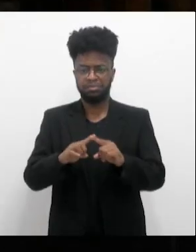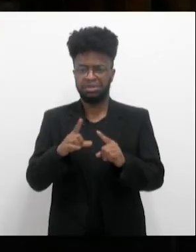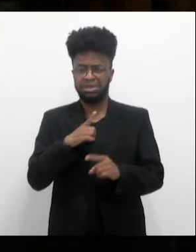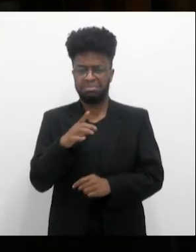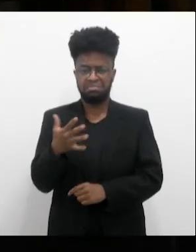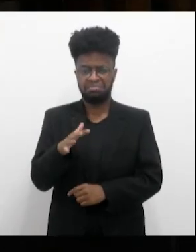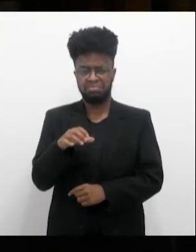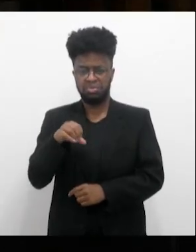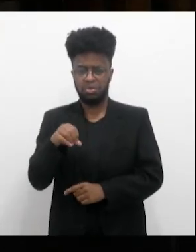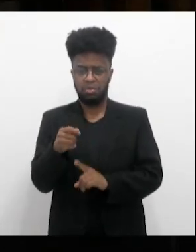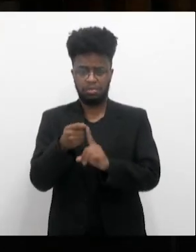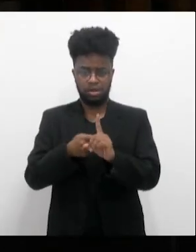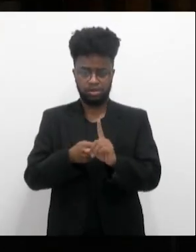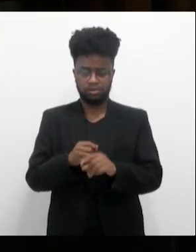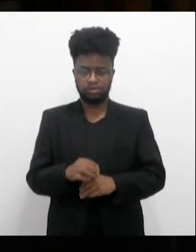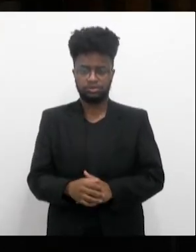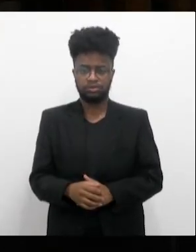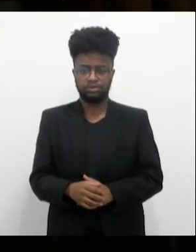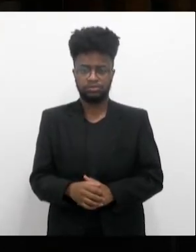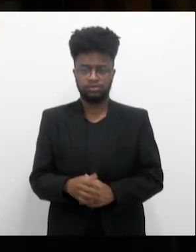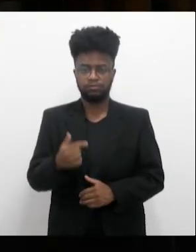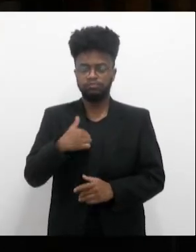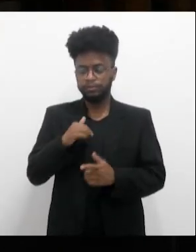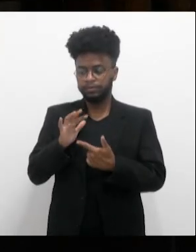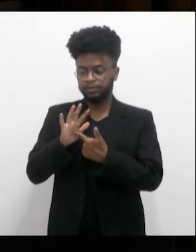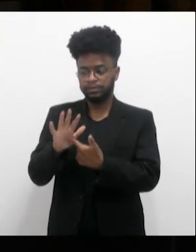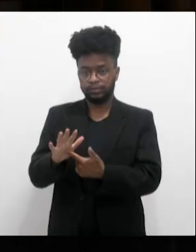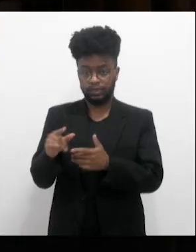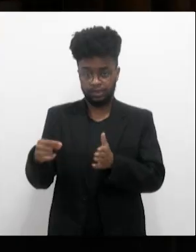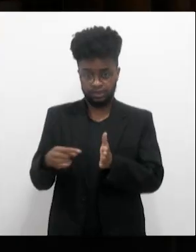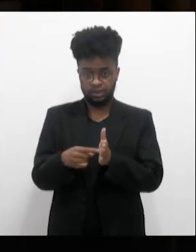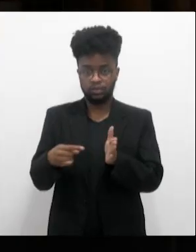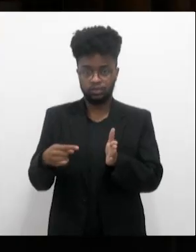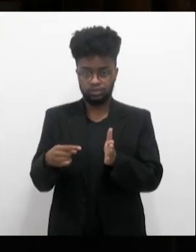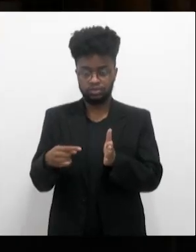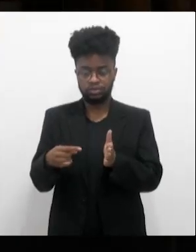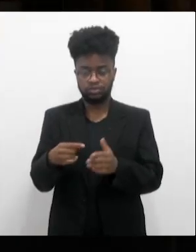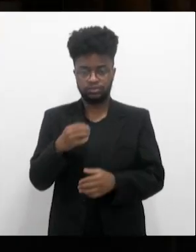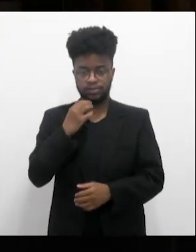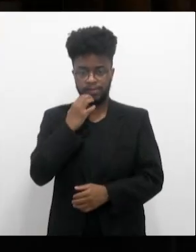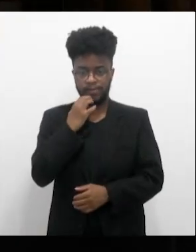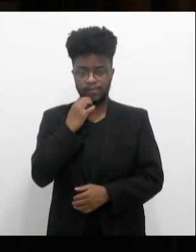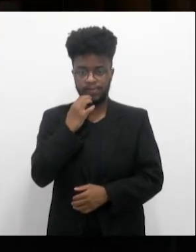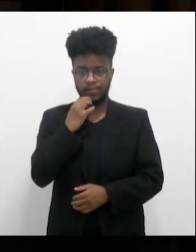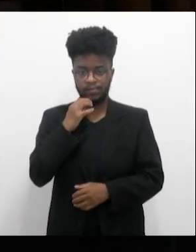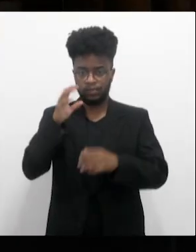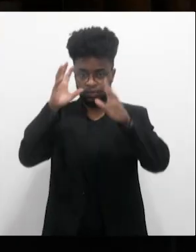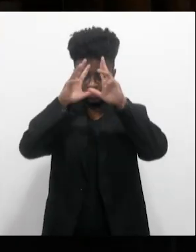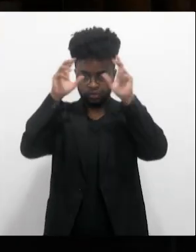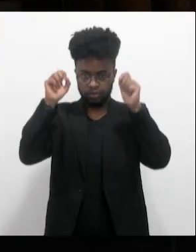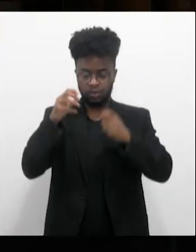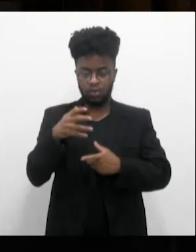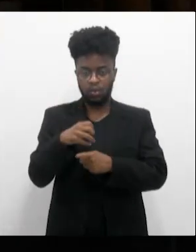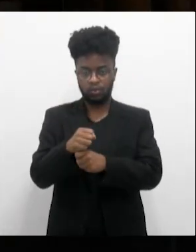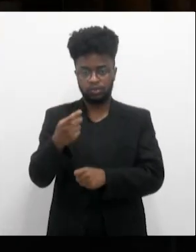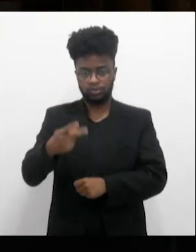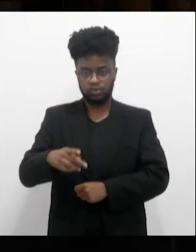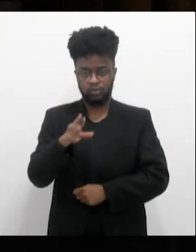9 meses que eu apresentei uma denúncia ao Tribunal de Contas do